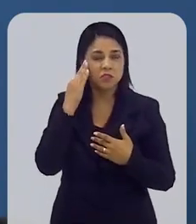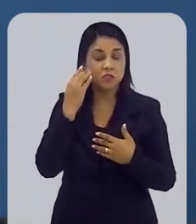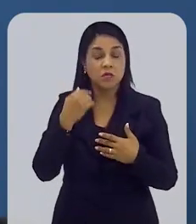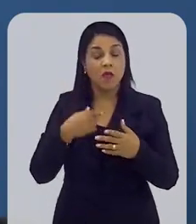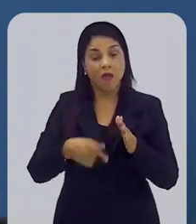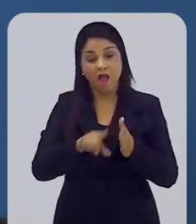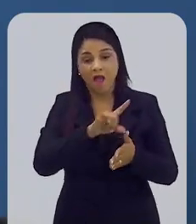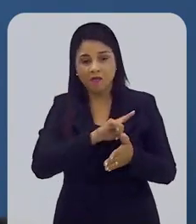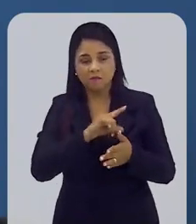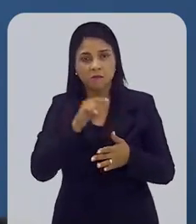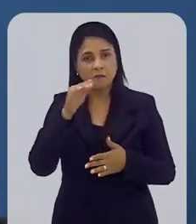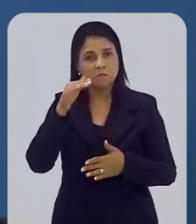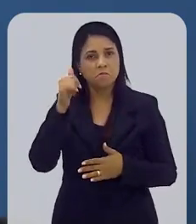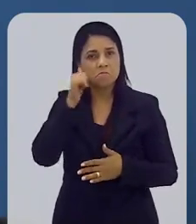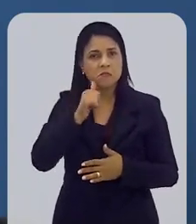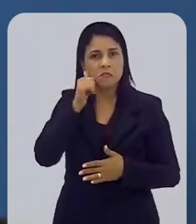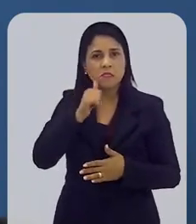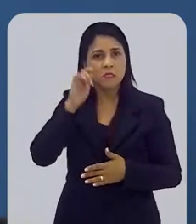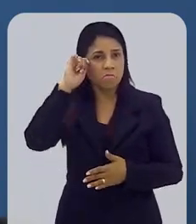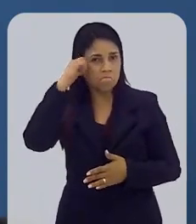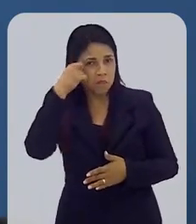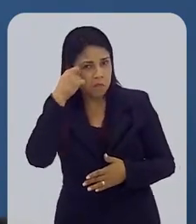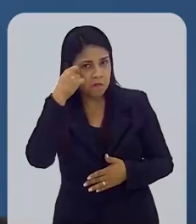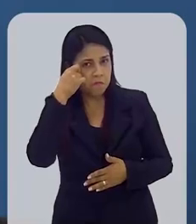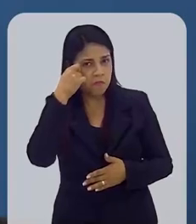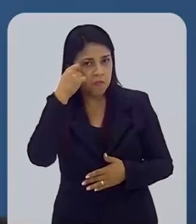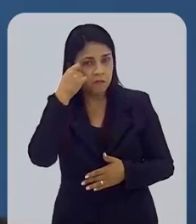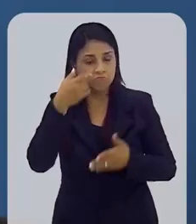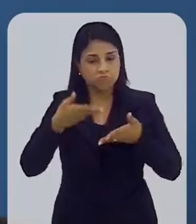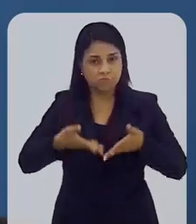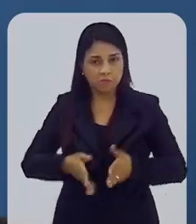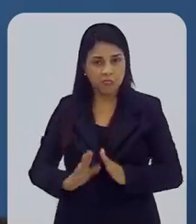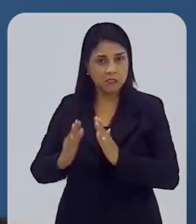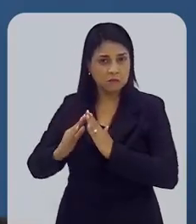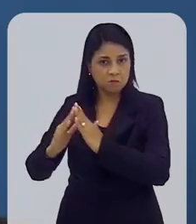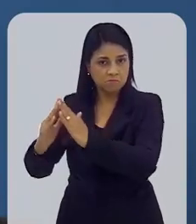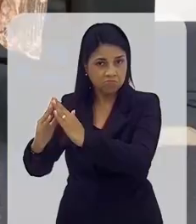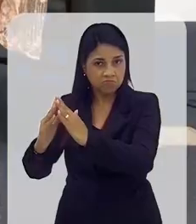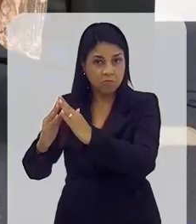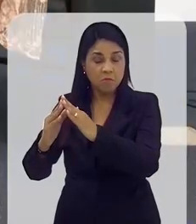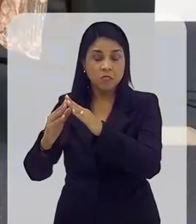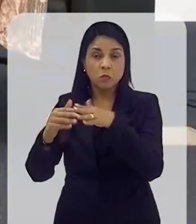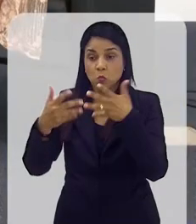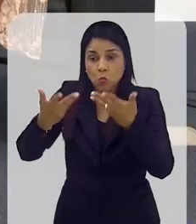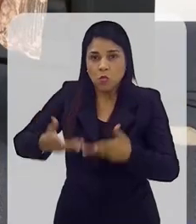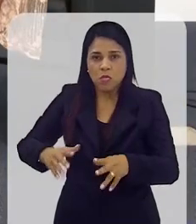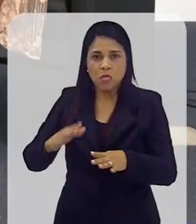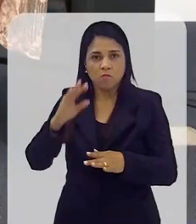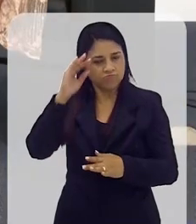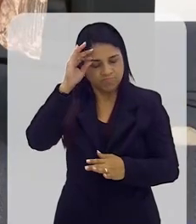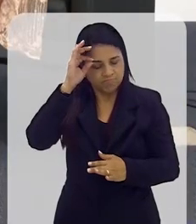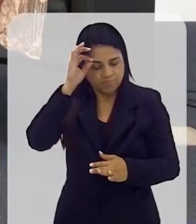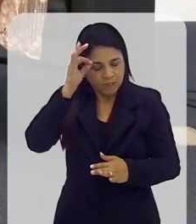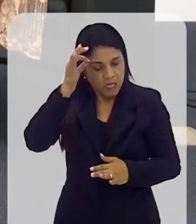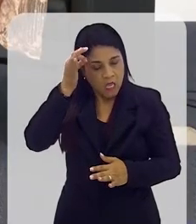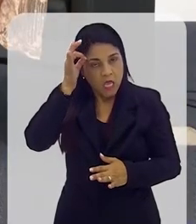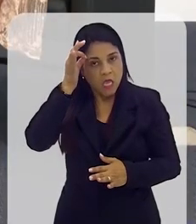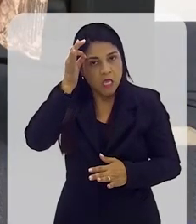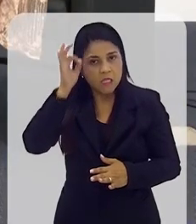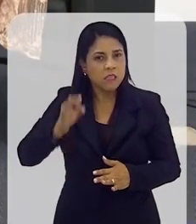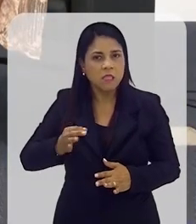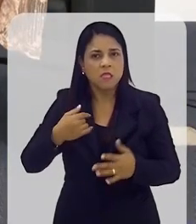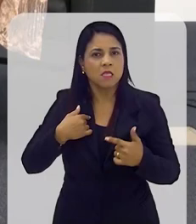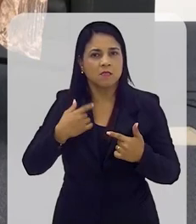eu era uma menina preta, nascida na favela, que não queria me ver como uma menina preta, que eu queria só ter uma bolsa de